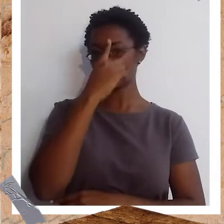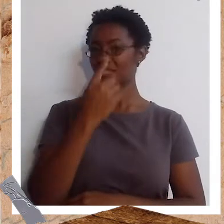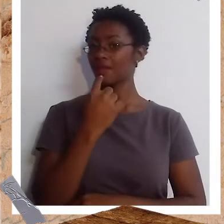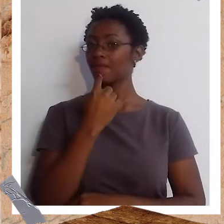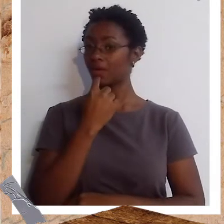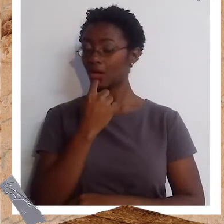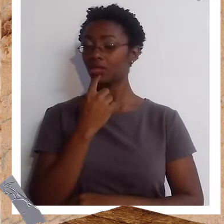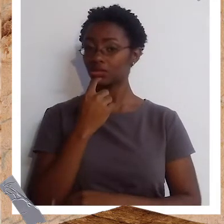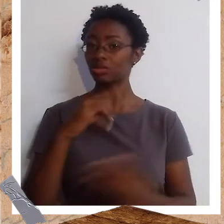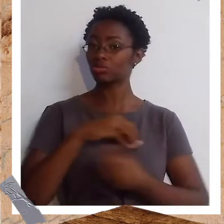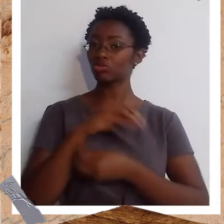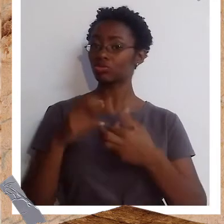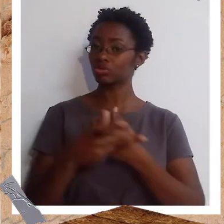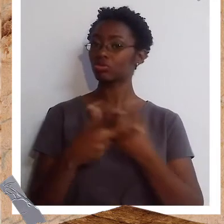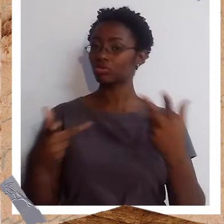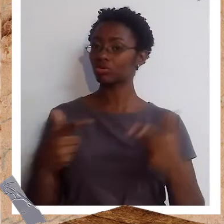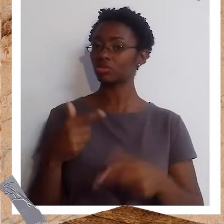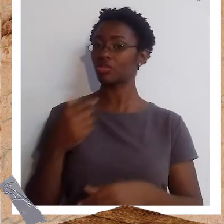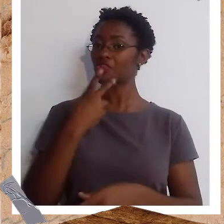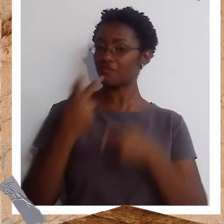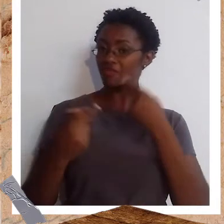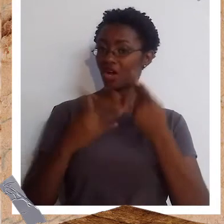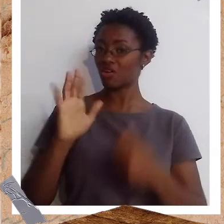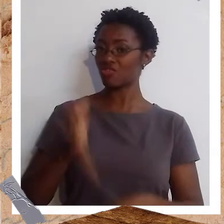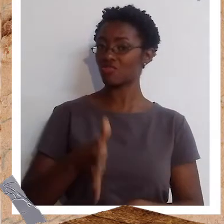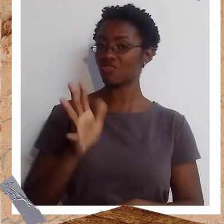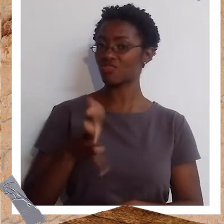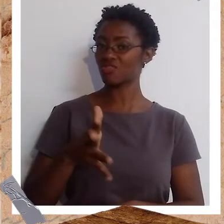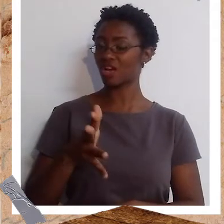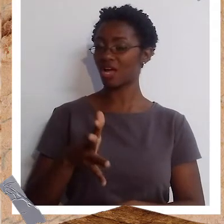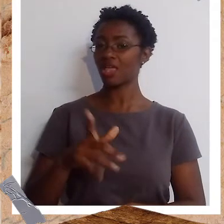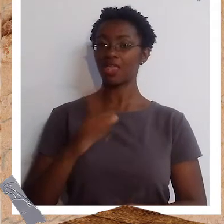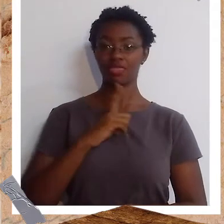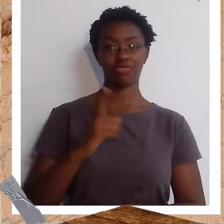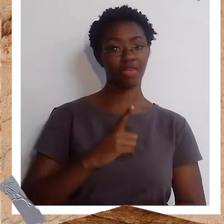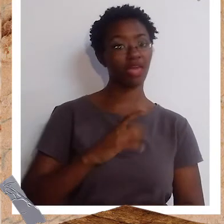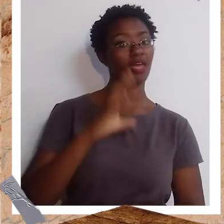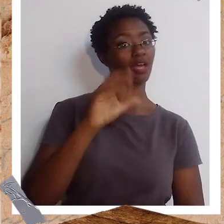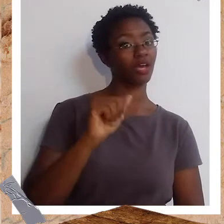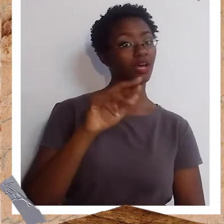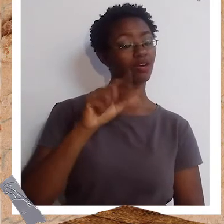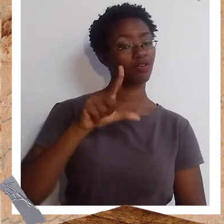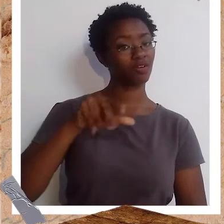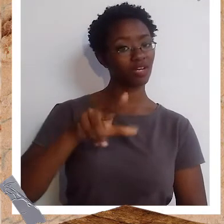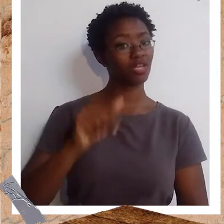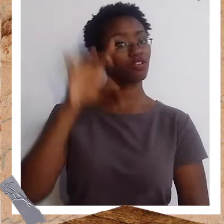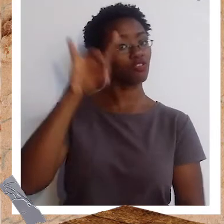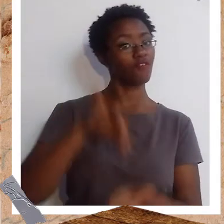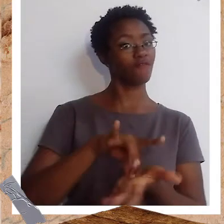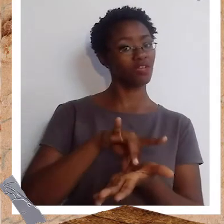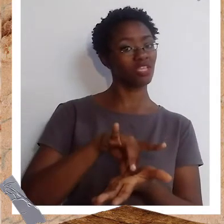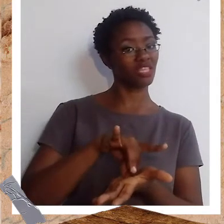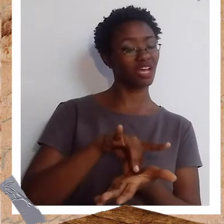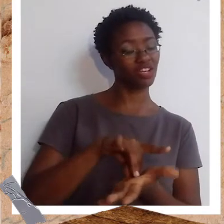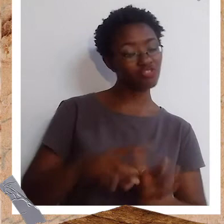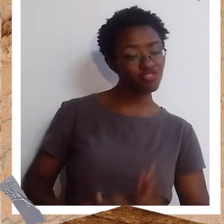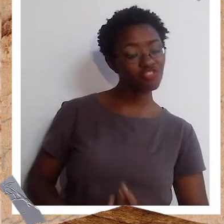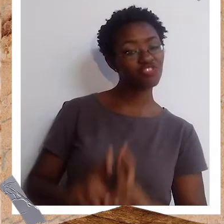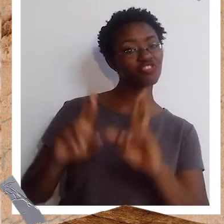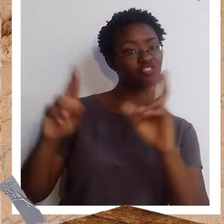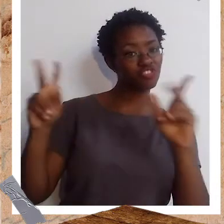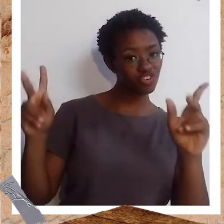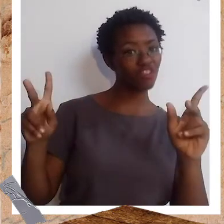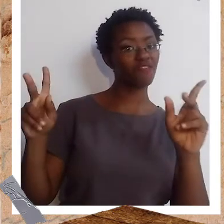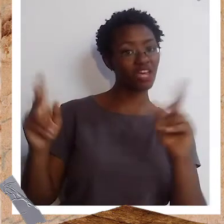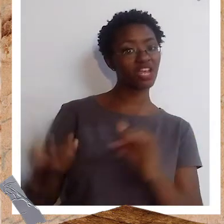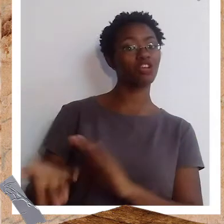elementos daquilo que ainda há pouco dizíamos. Existe uma Carolina real, para além, para